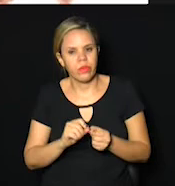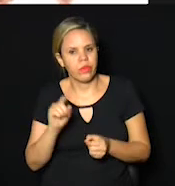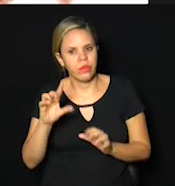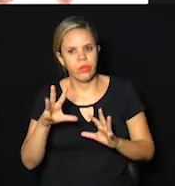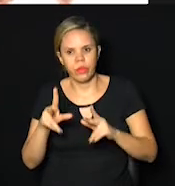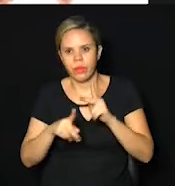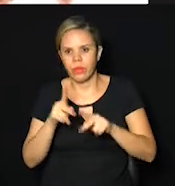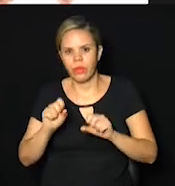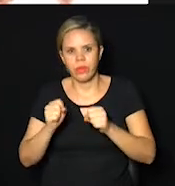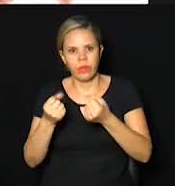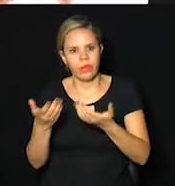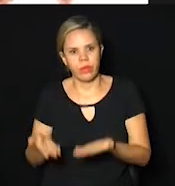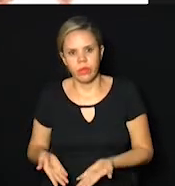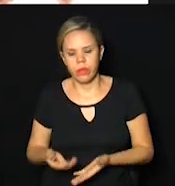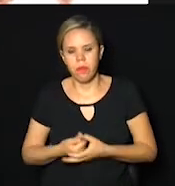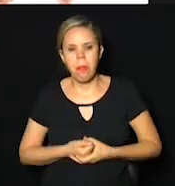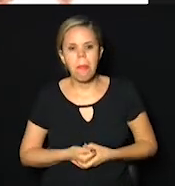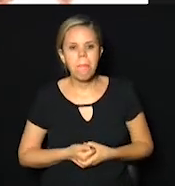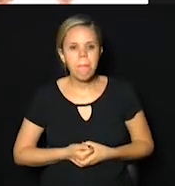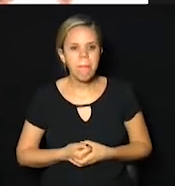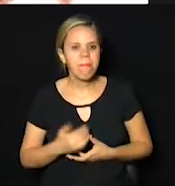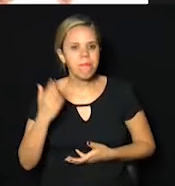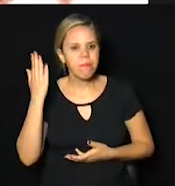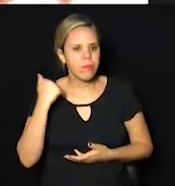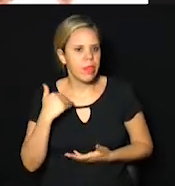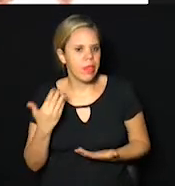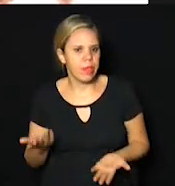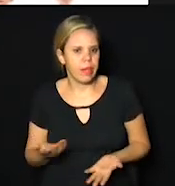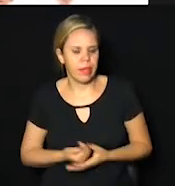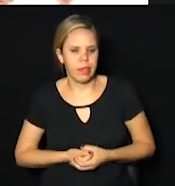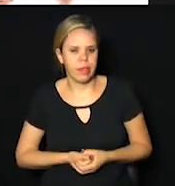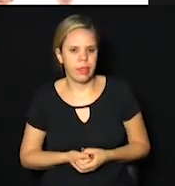vai te defender, que todo mundo vai saber.